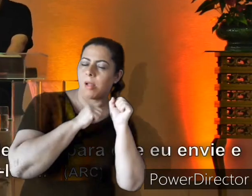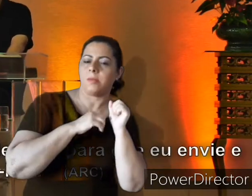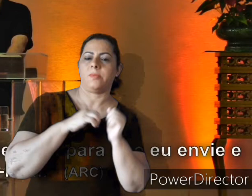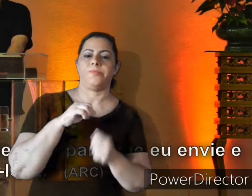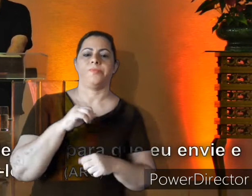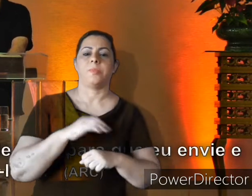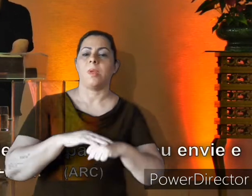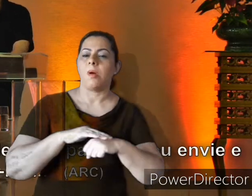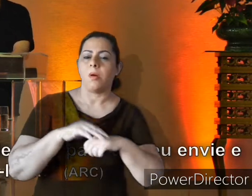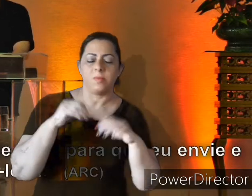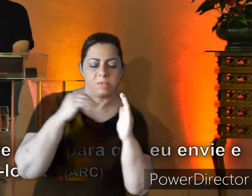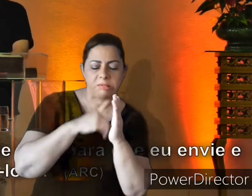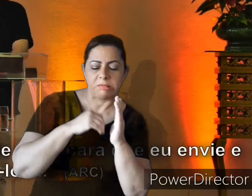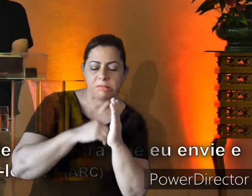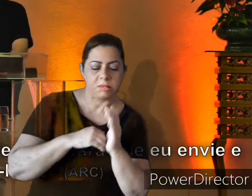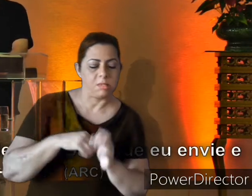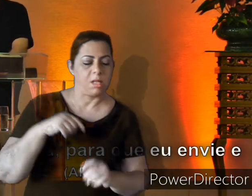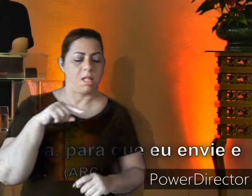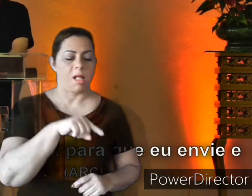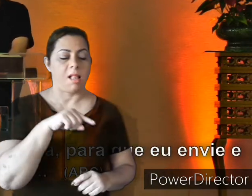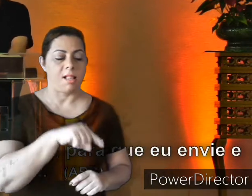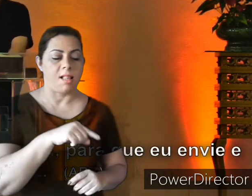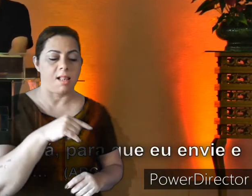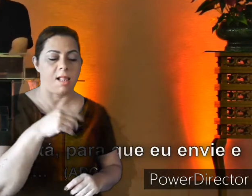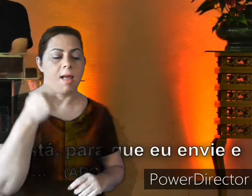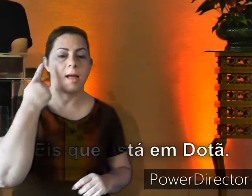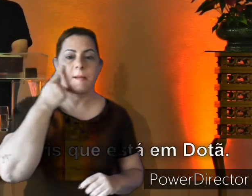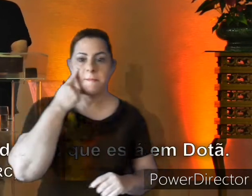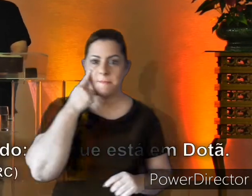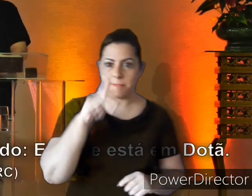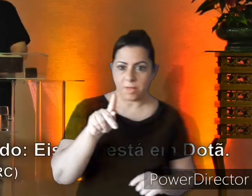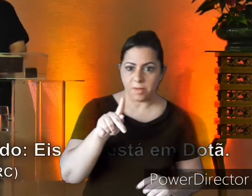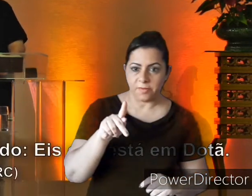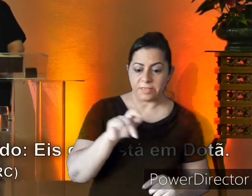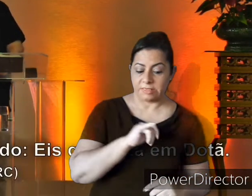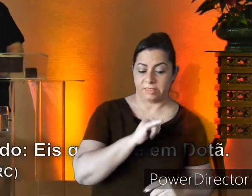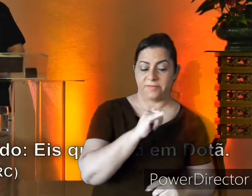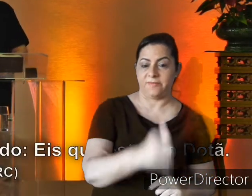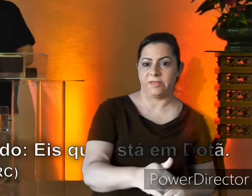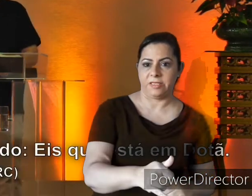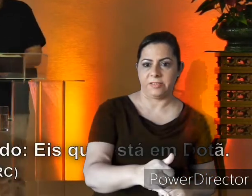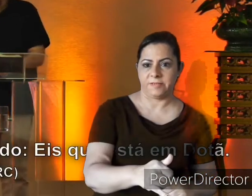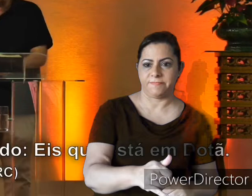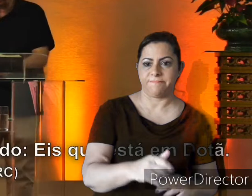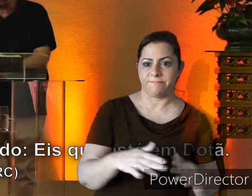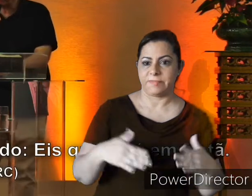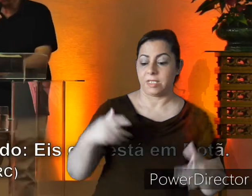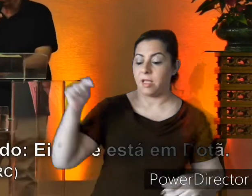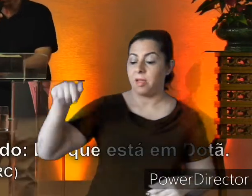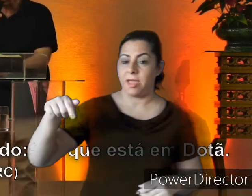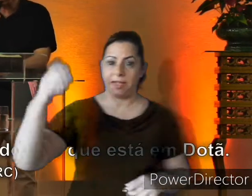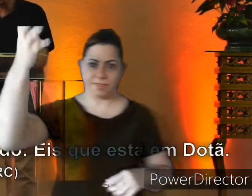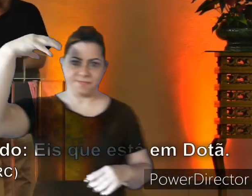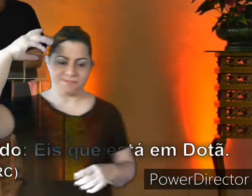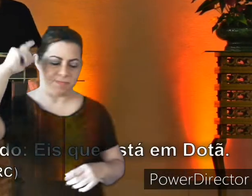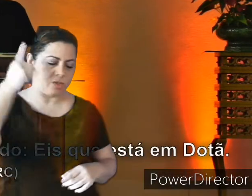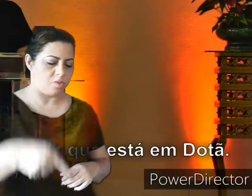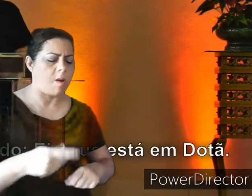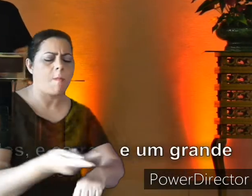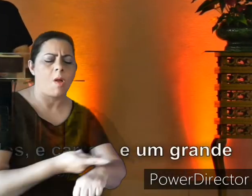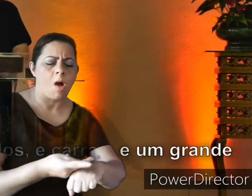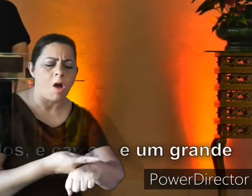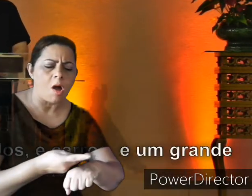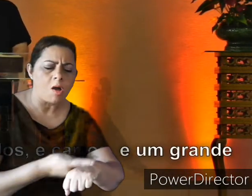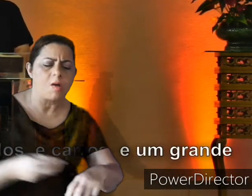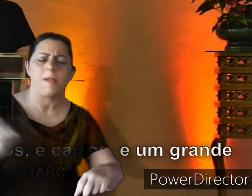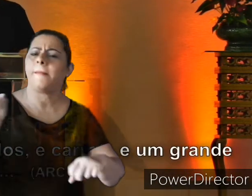está, para que eu envie e mande trazê-lo. E fizeram-lhe saber, dizendo: eis que está em Dotã. Então enviou para